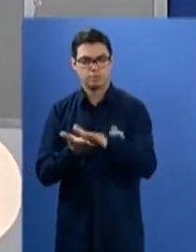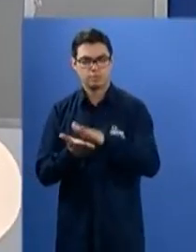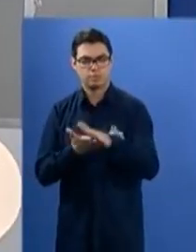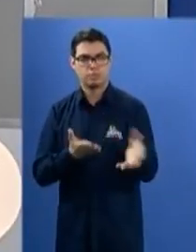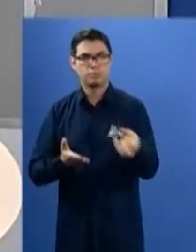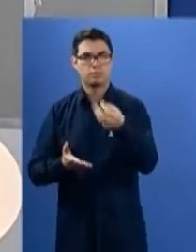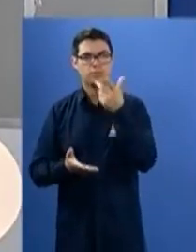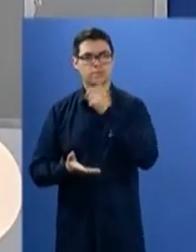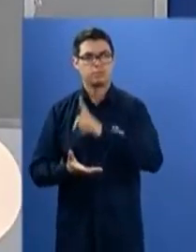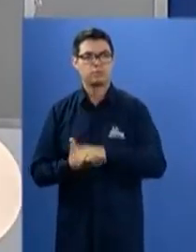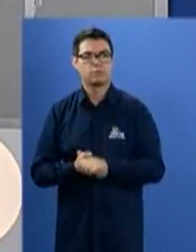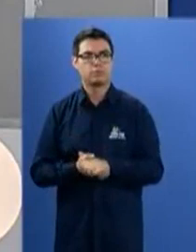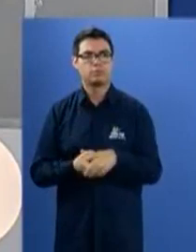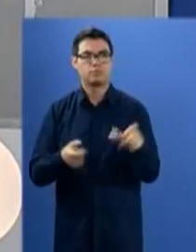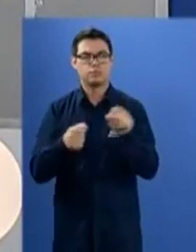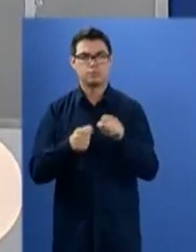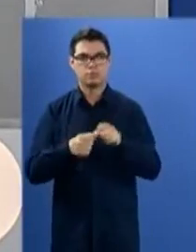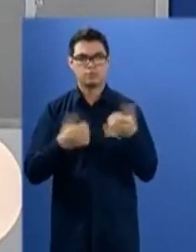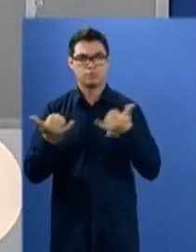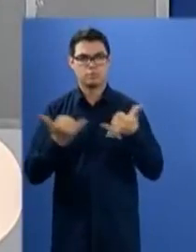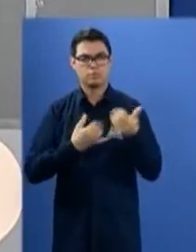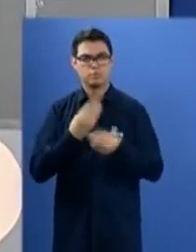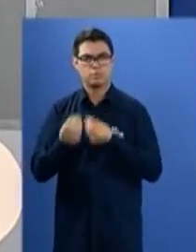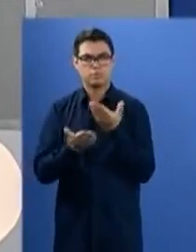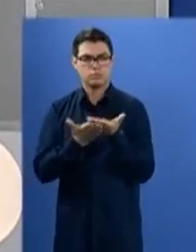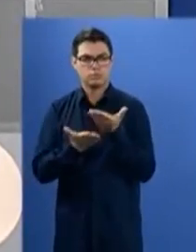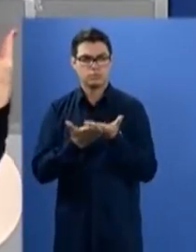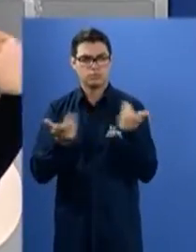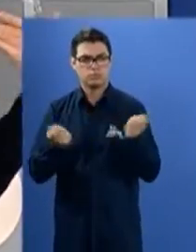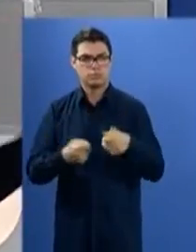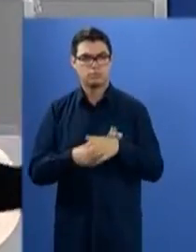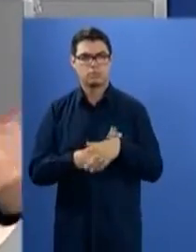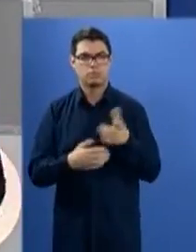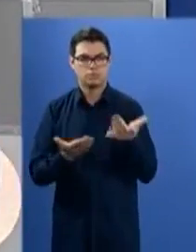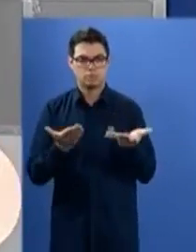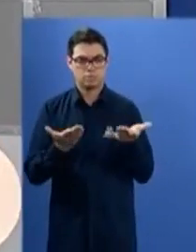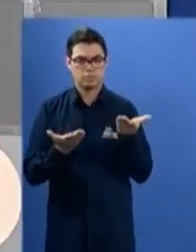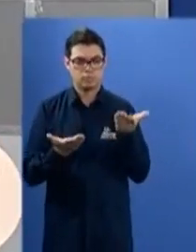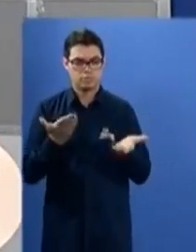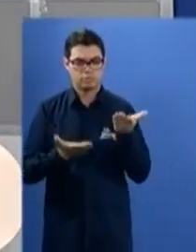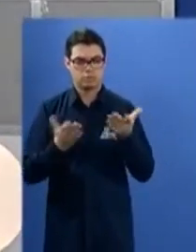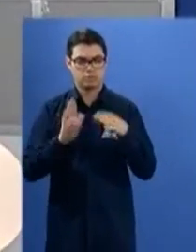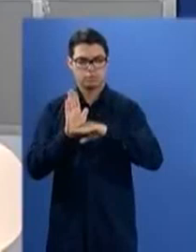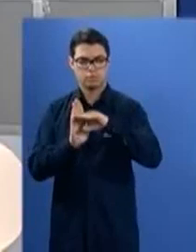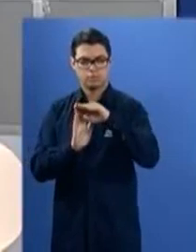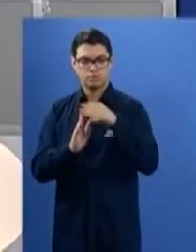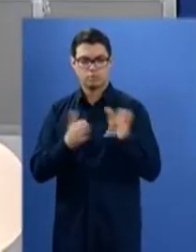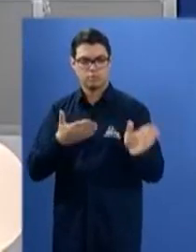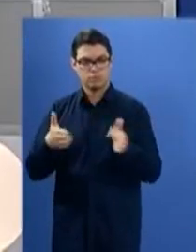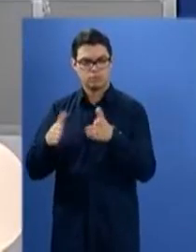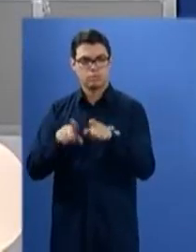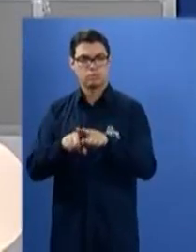produto novo. Então ele vai fornecer dados para um estudo, desde um balanceamento de uma estrutura de